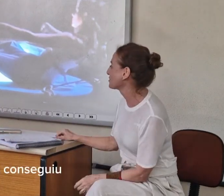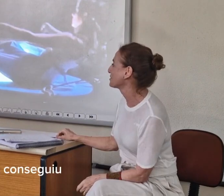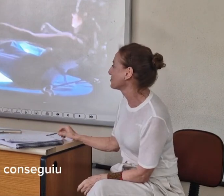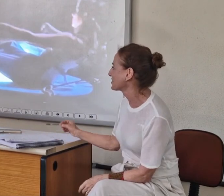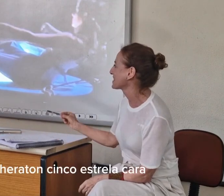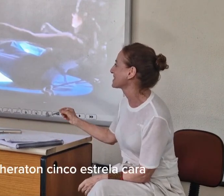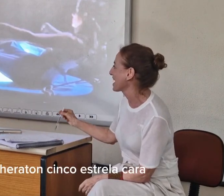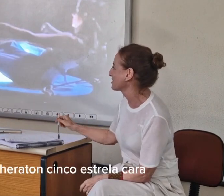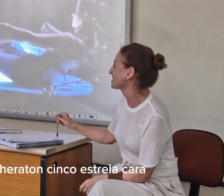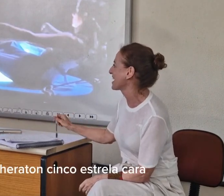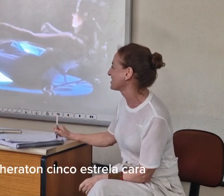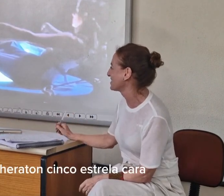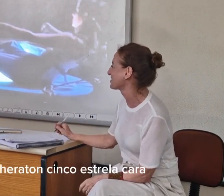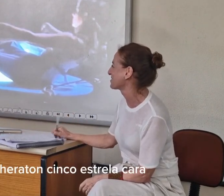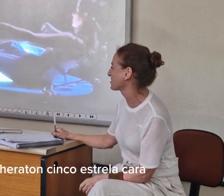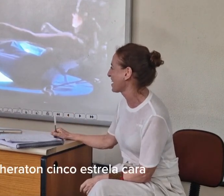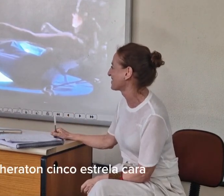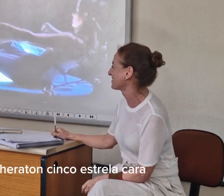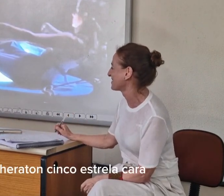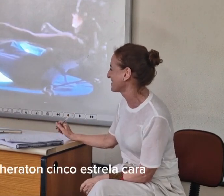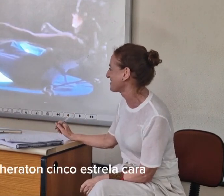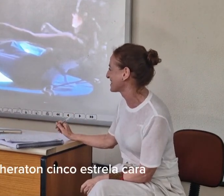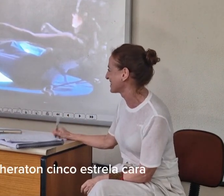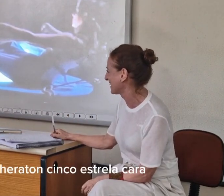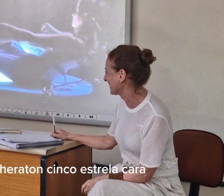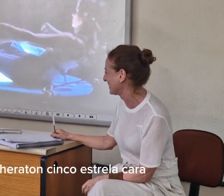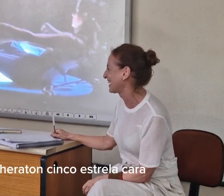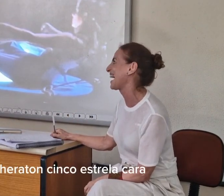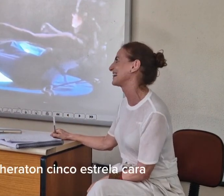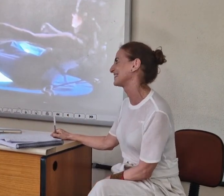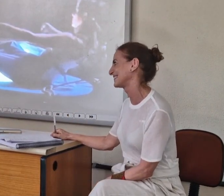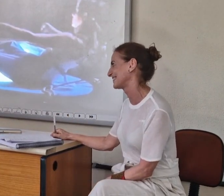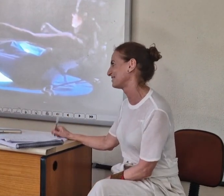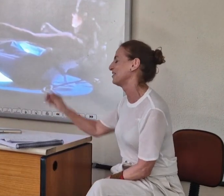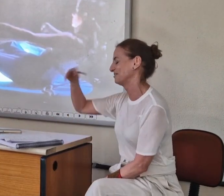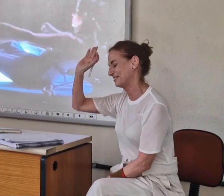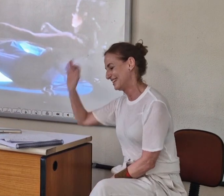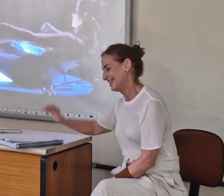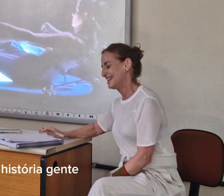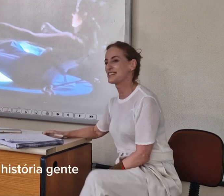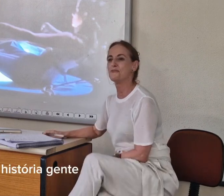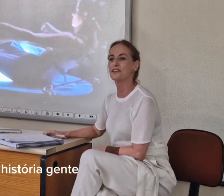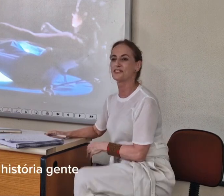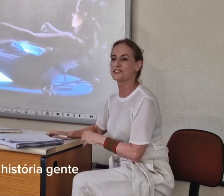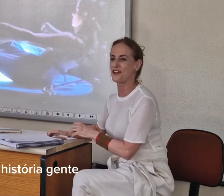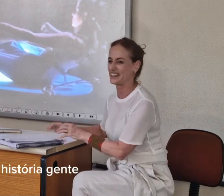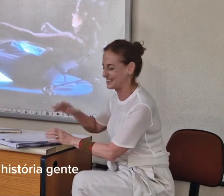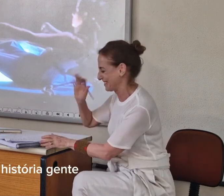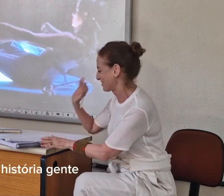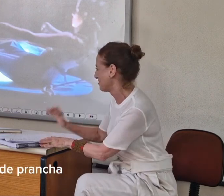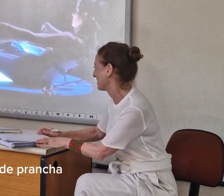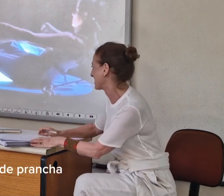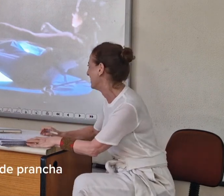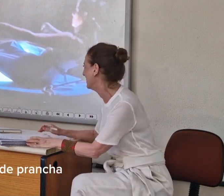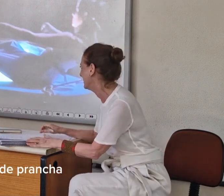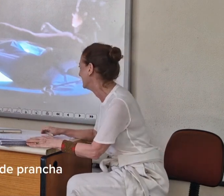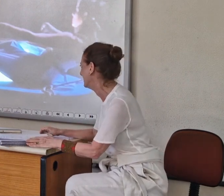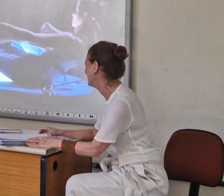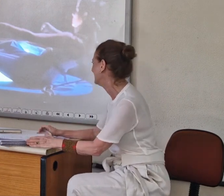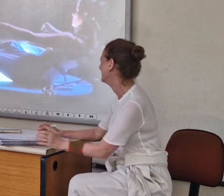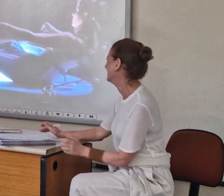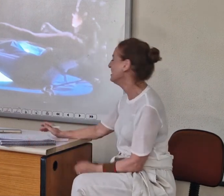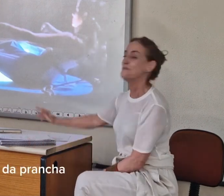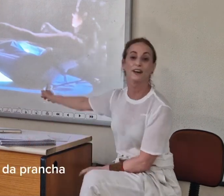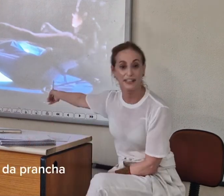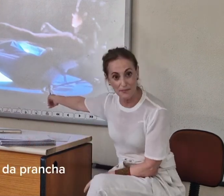E a gente conseguiu 17 sadias no Sheraton, 5 estrelas, cara. Isso é muita história, gente. O